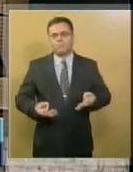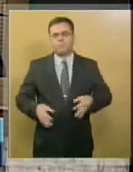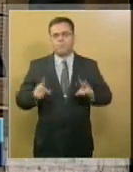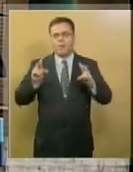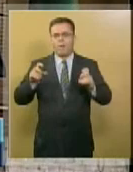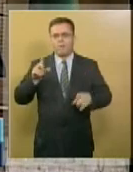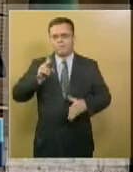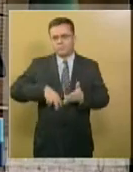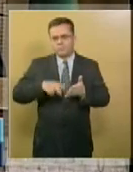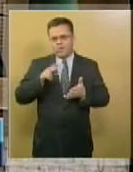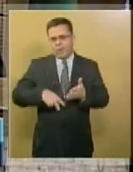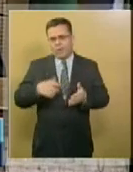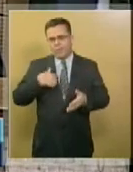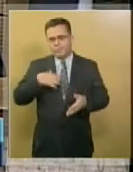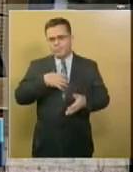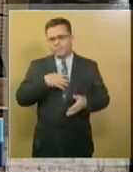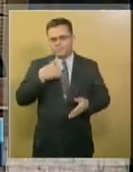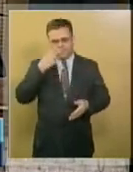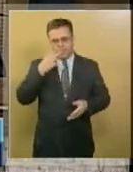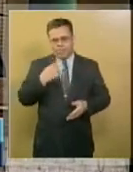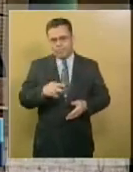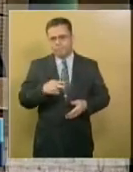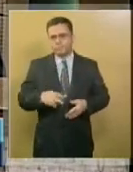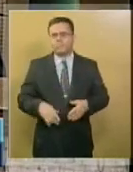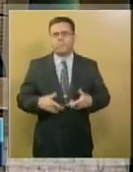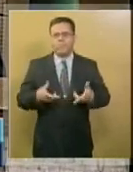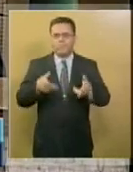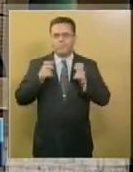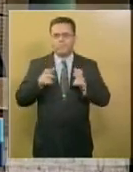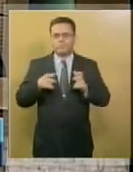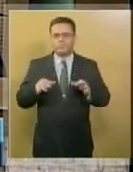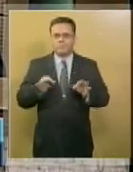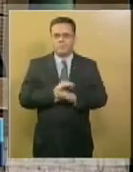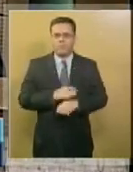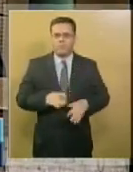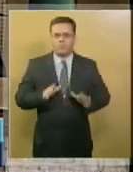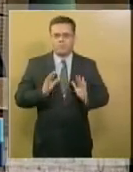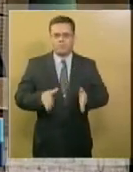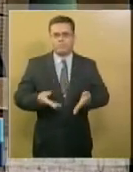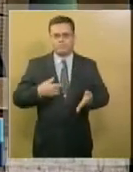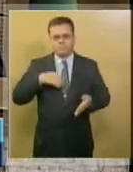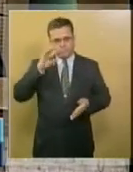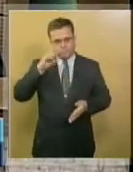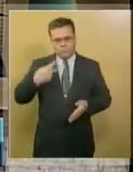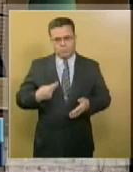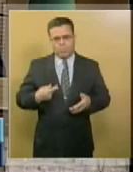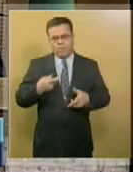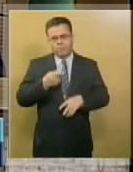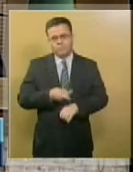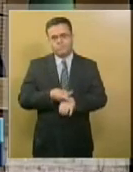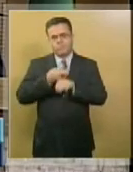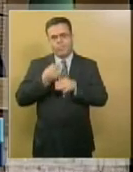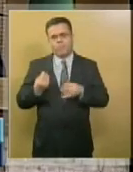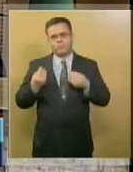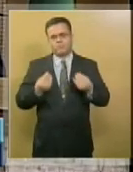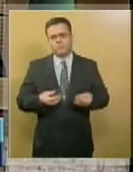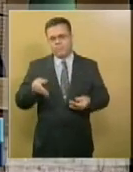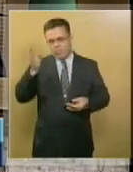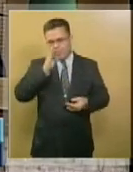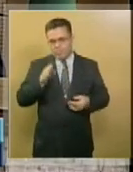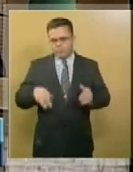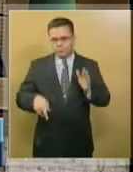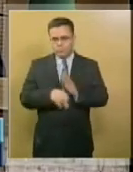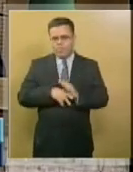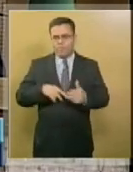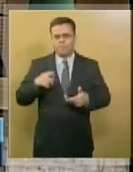o que eu vi, ouvir e o que eu vi. Reconhecido e agradecido pelo prêmio Professor do Brasil do MEC, tendo